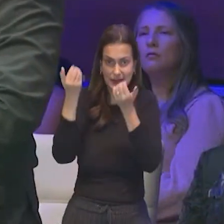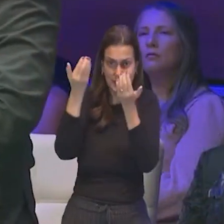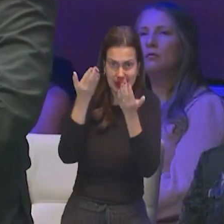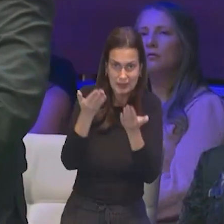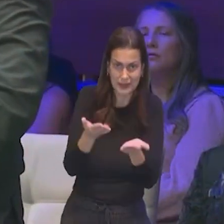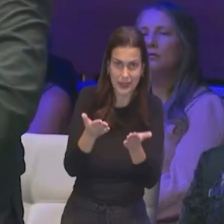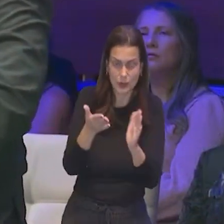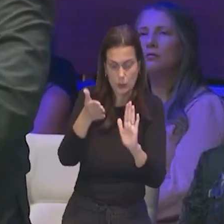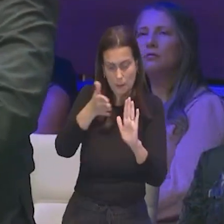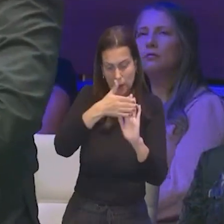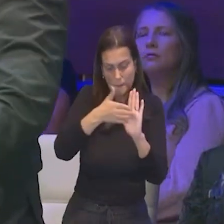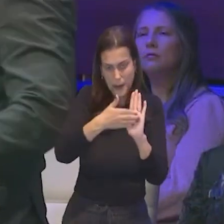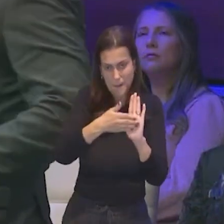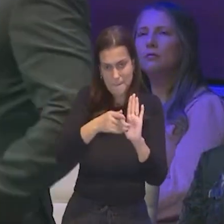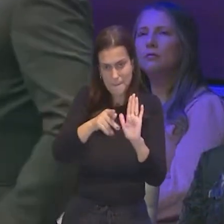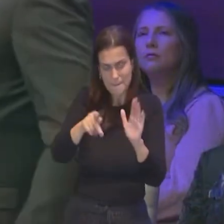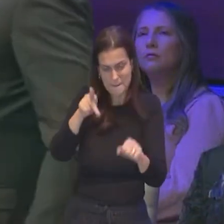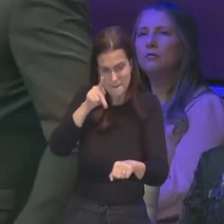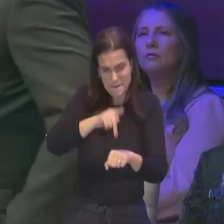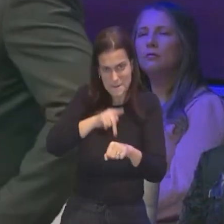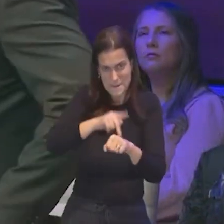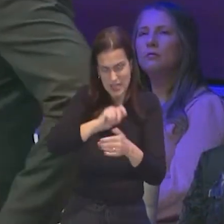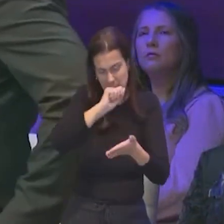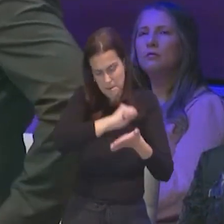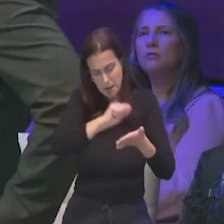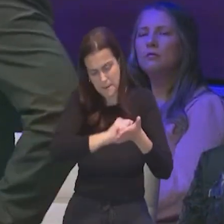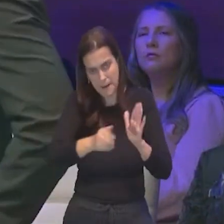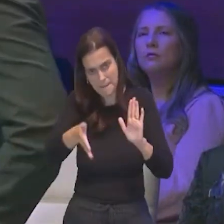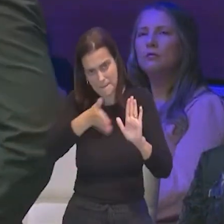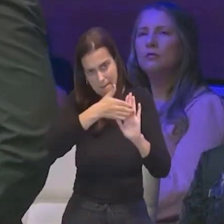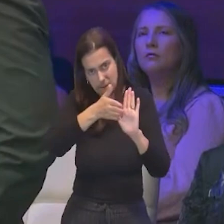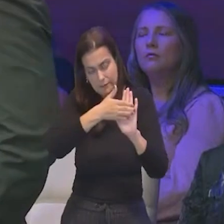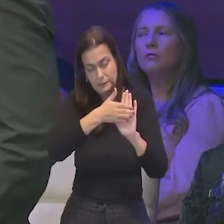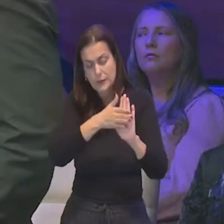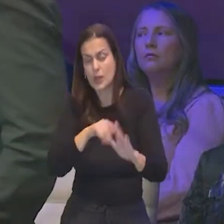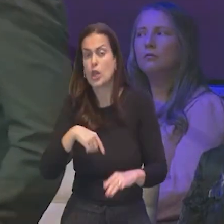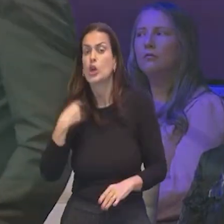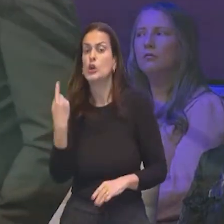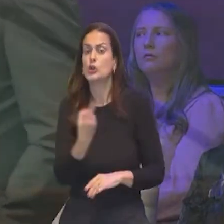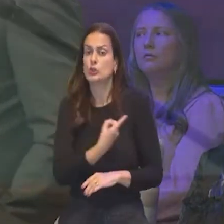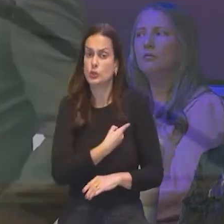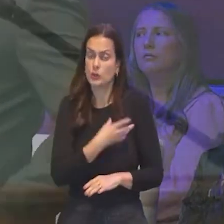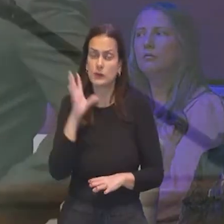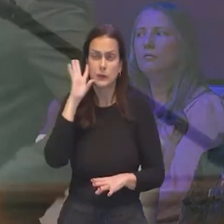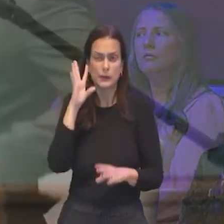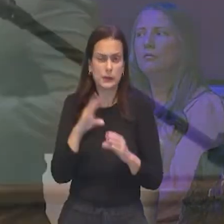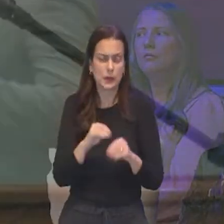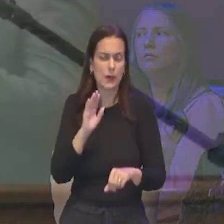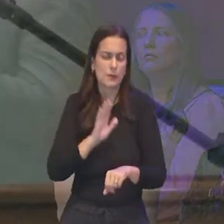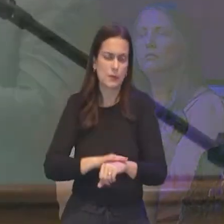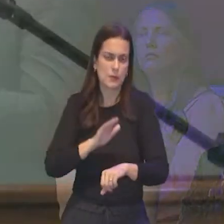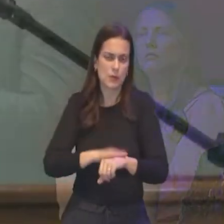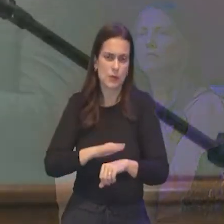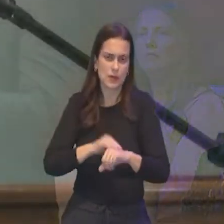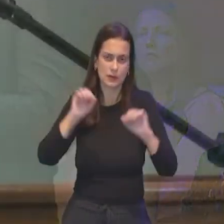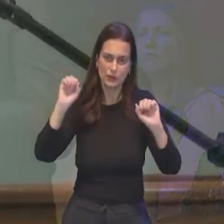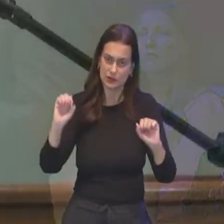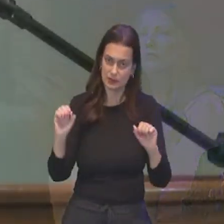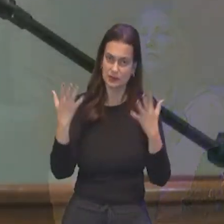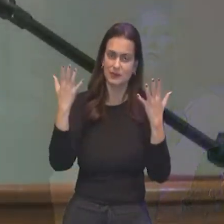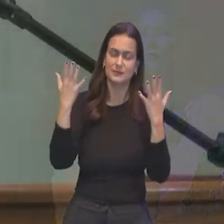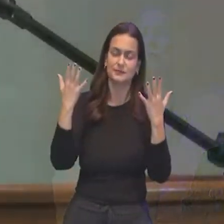daquelas tábuas de pedra. Então nós entendemos que aquele momento é o momento da